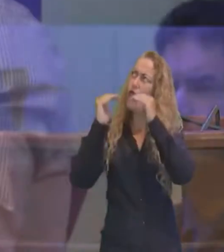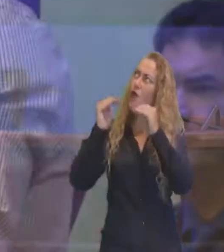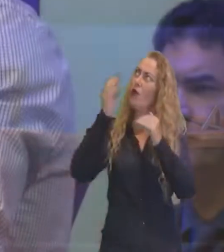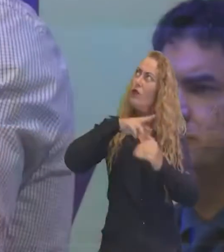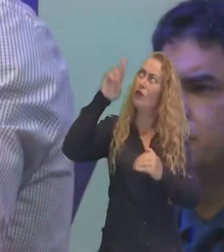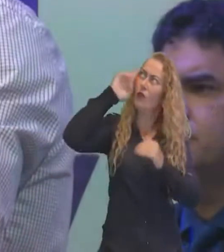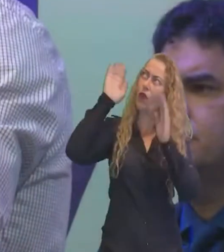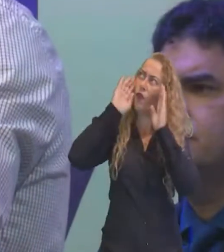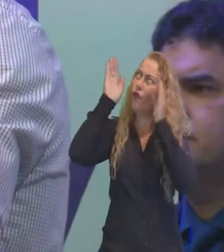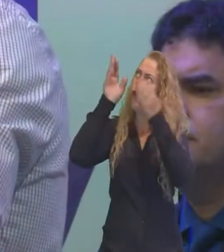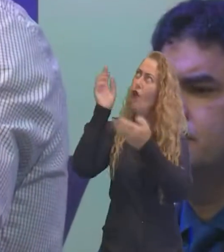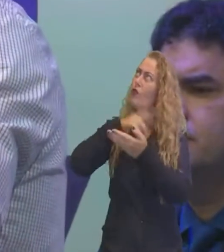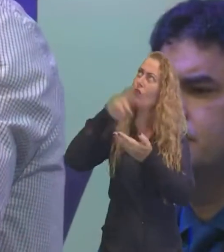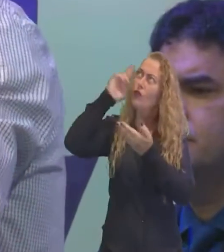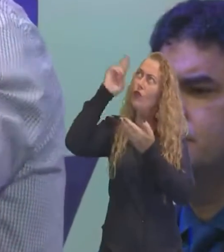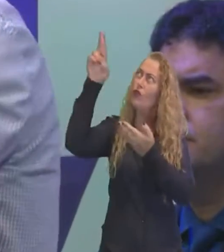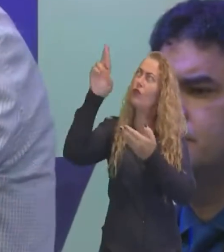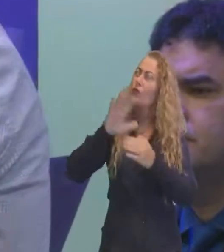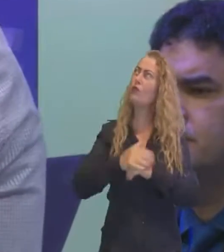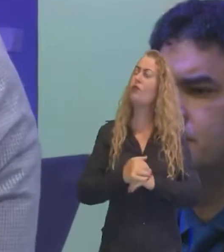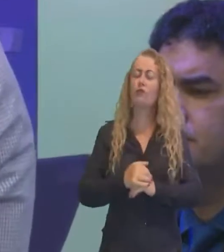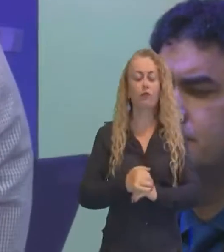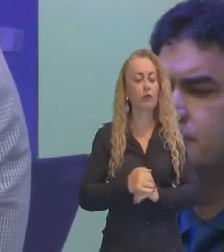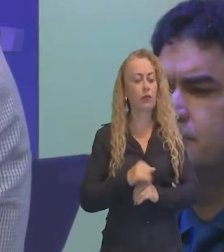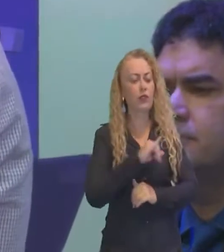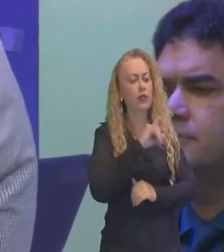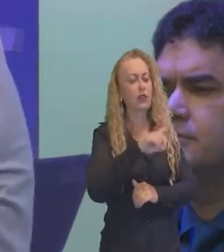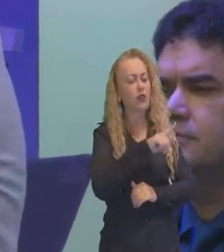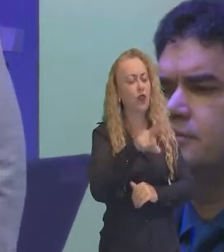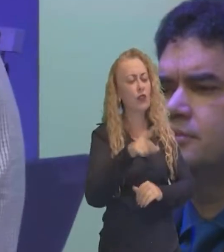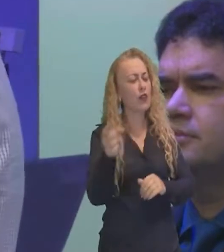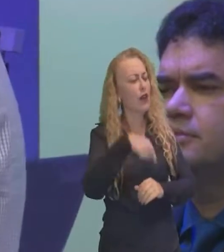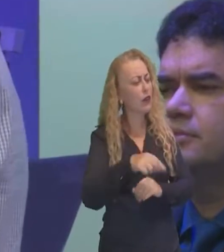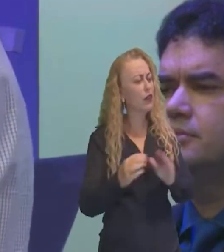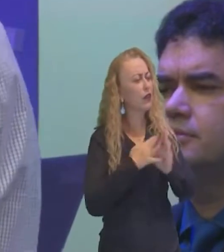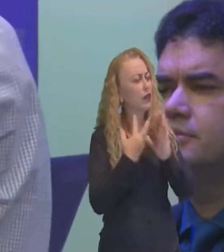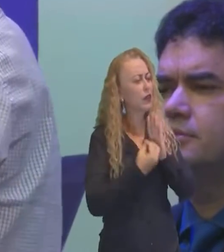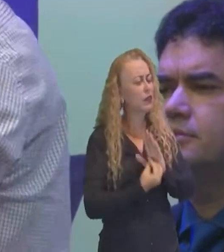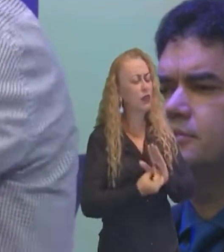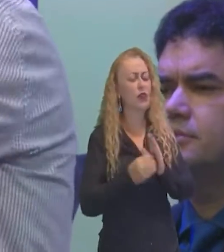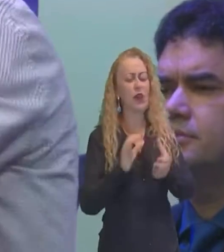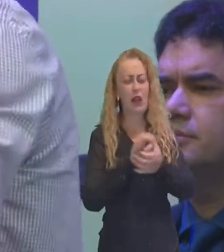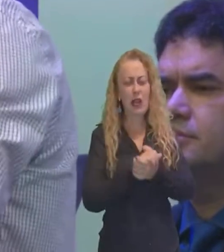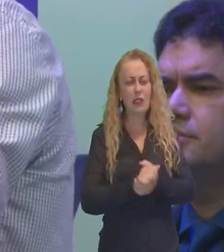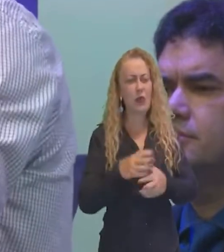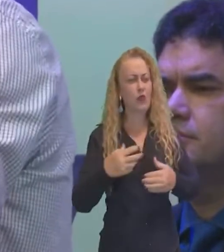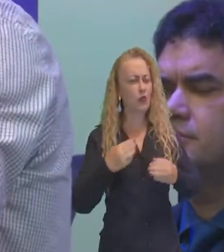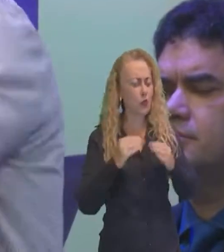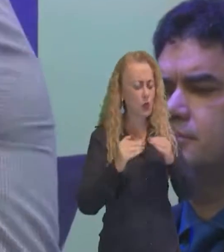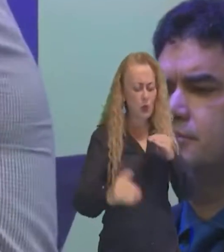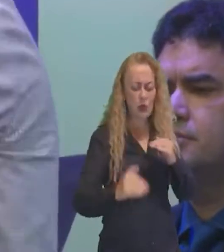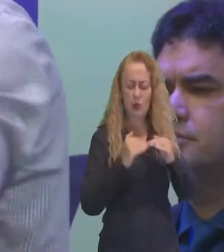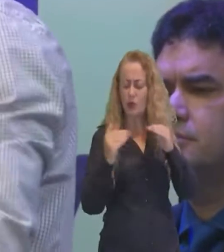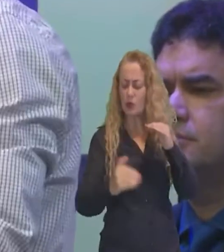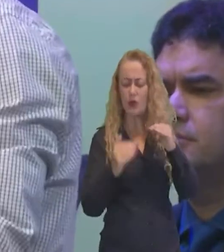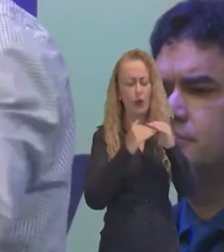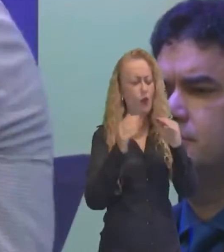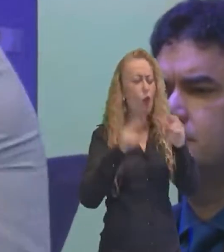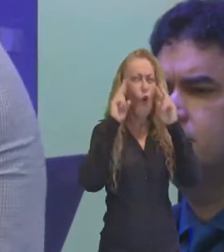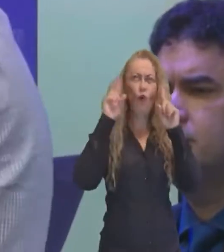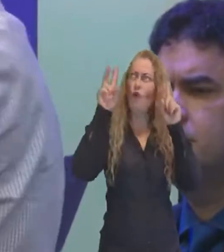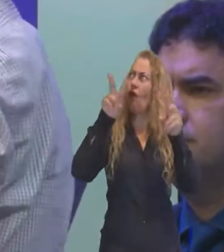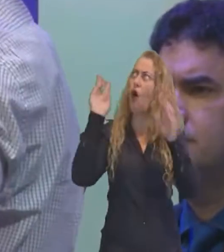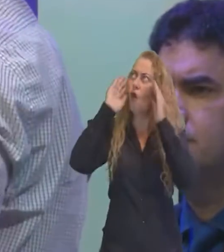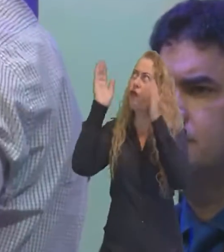para Jesus nessa noite. Se você está aqui nessa noite com incompatibilidade com o seu cônjuge, olhe para